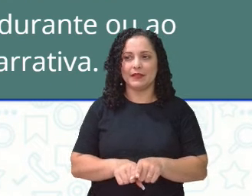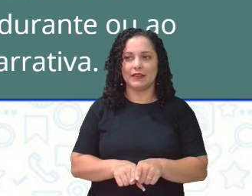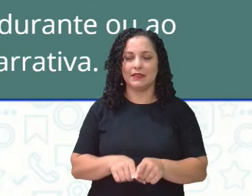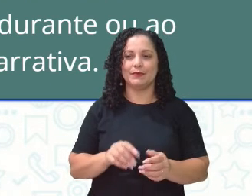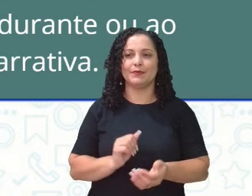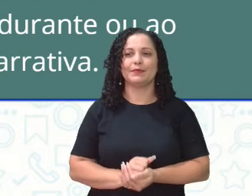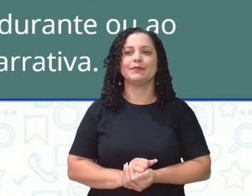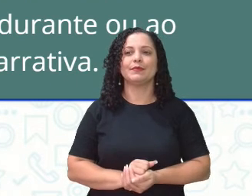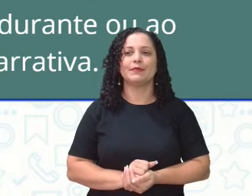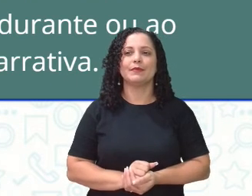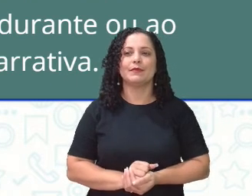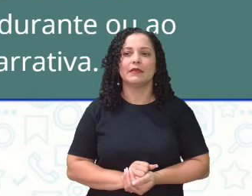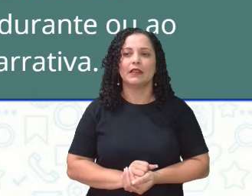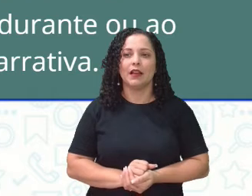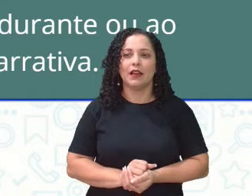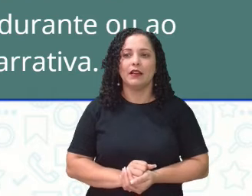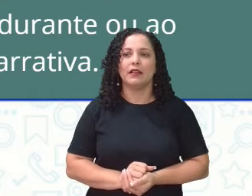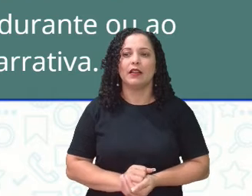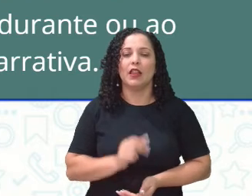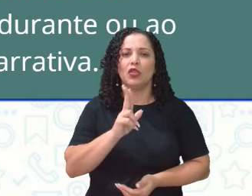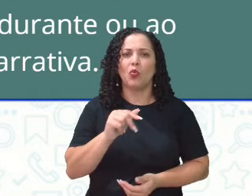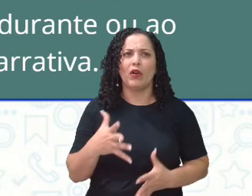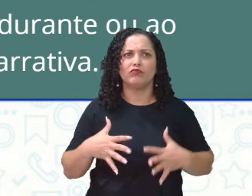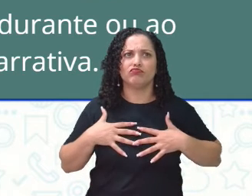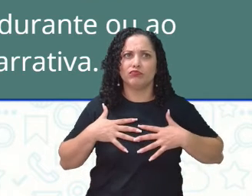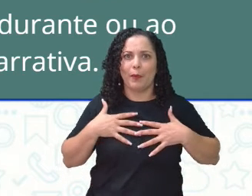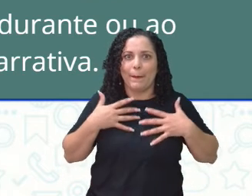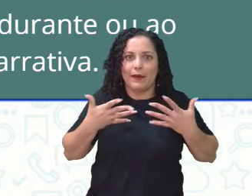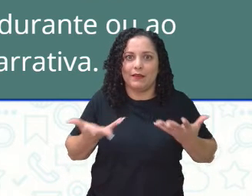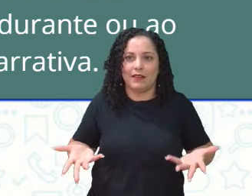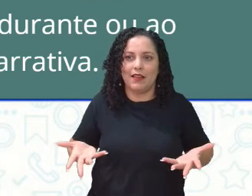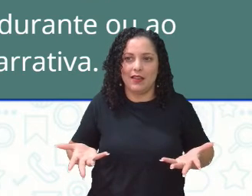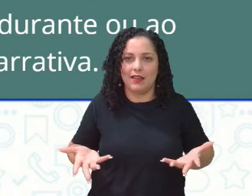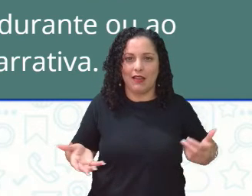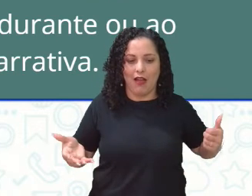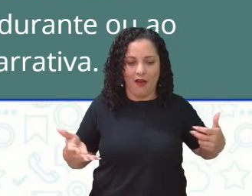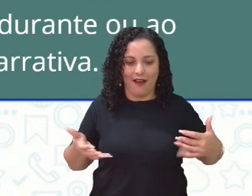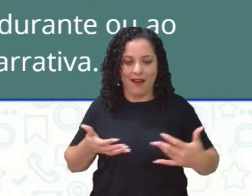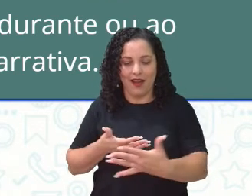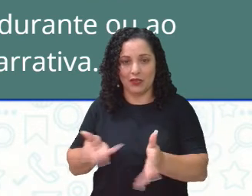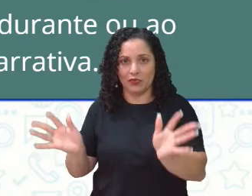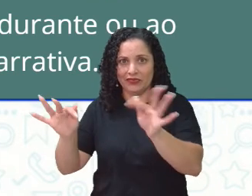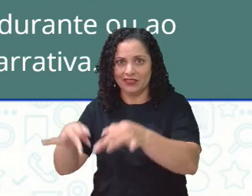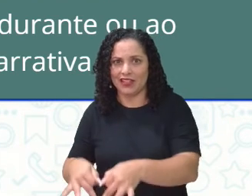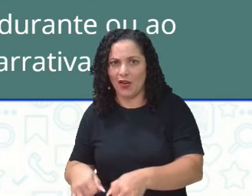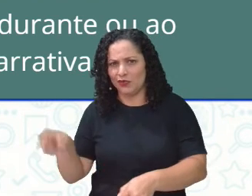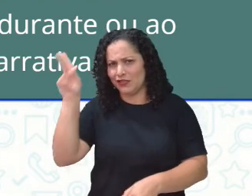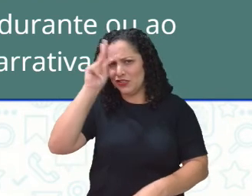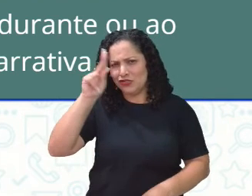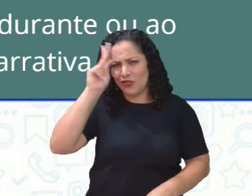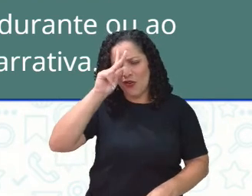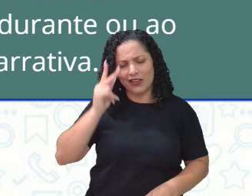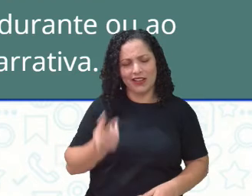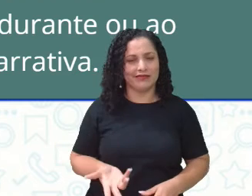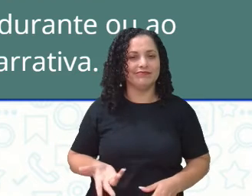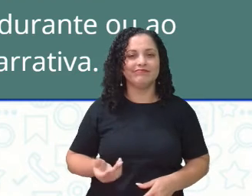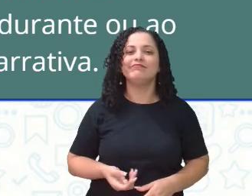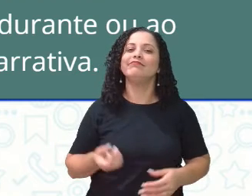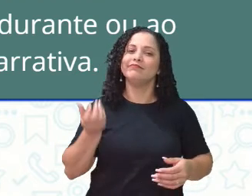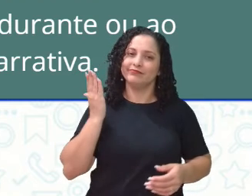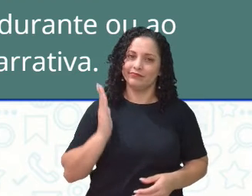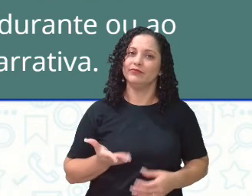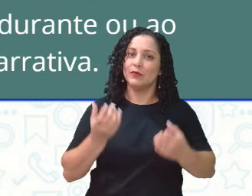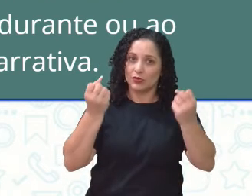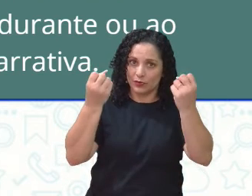evolução. Jamais nos surpreenderão durante ou ao final da narrativa. É justamente isso que eu estava falando para vocês.